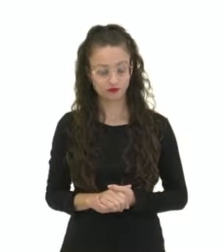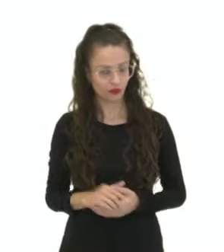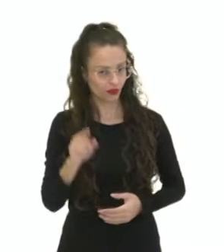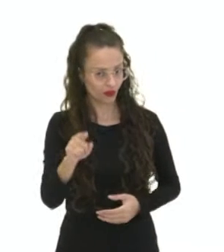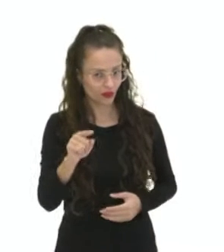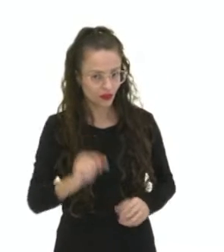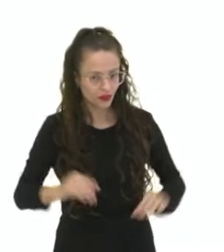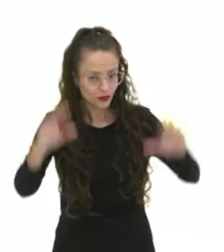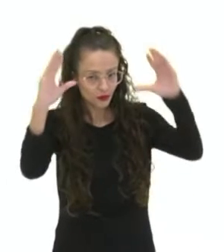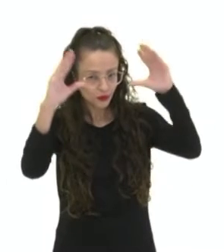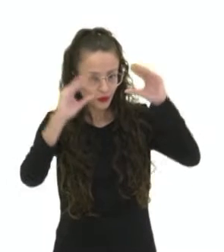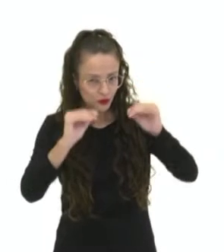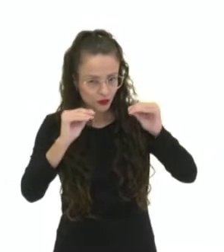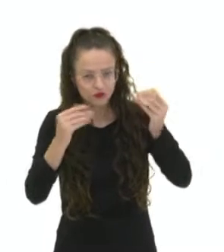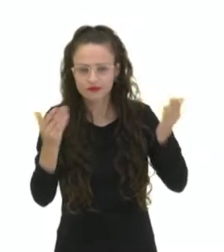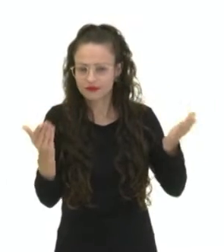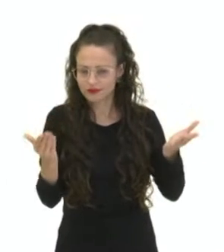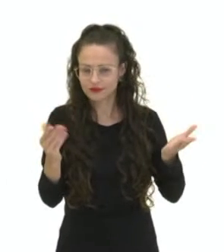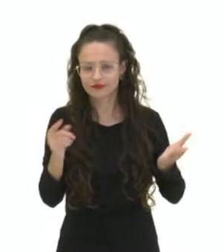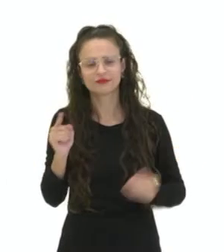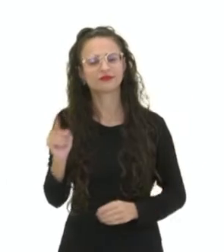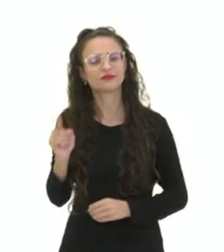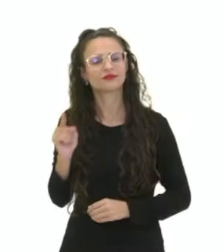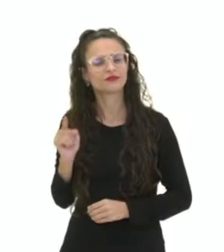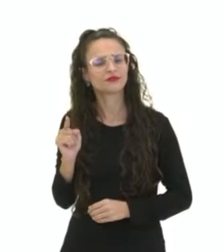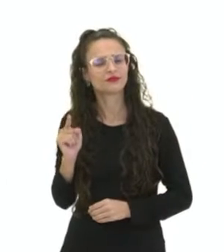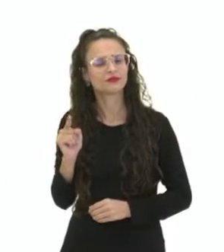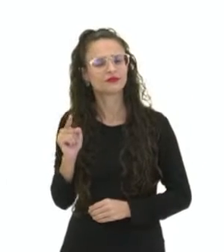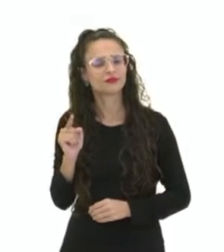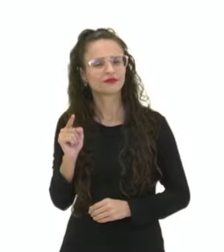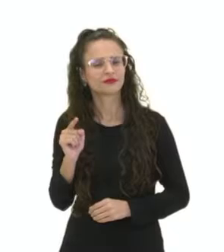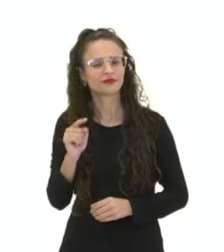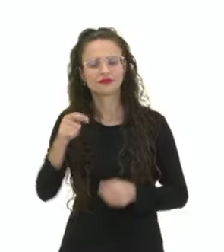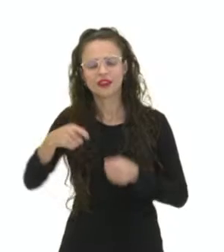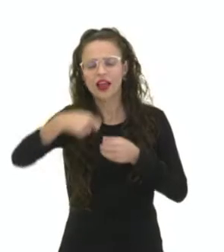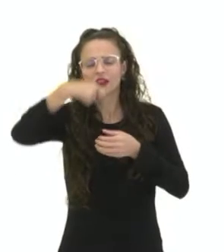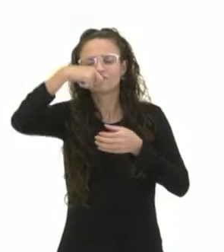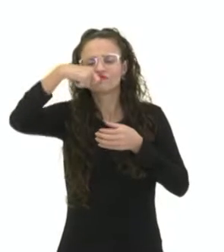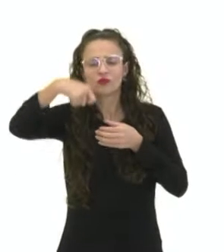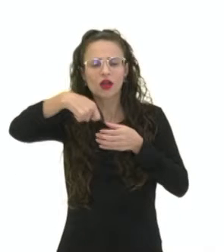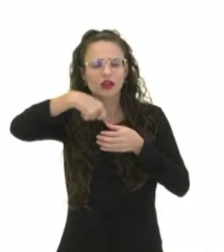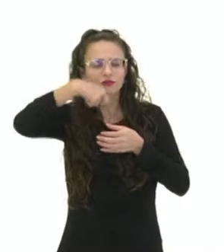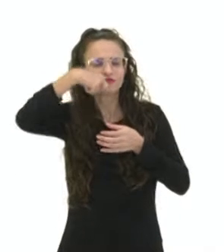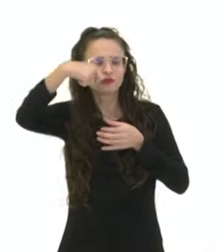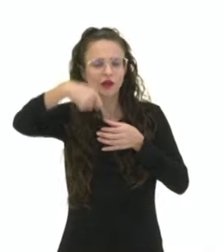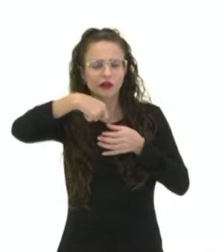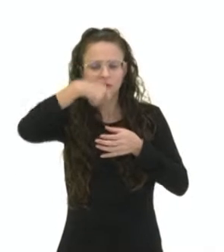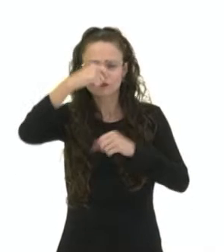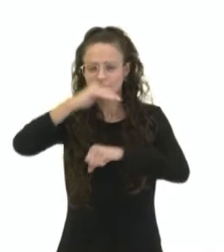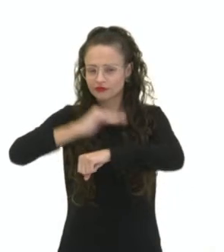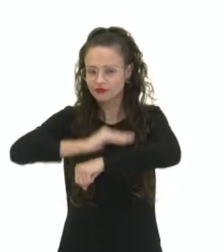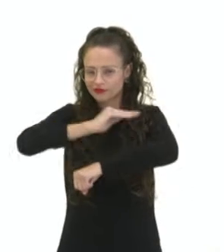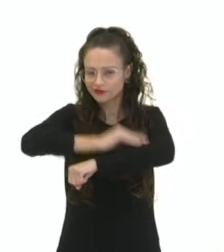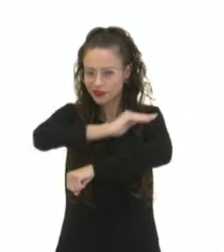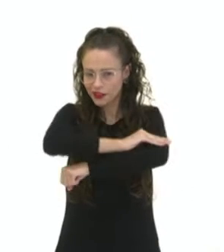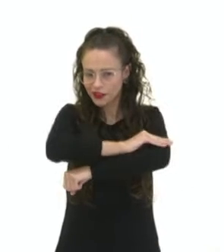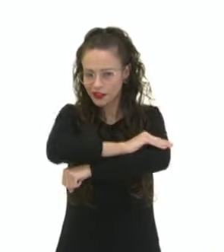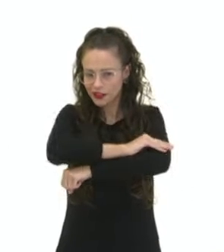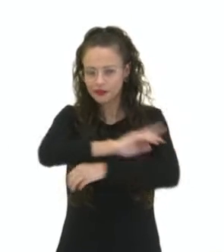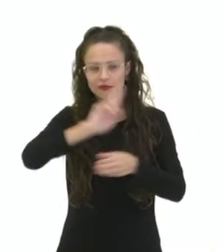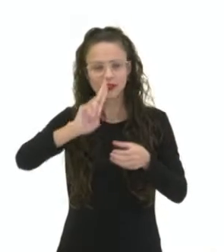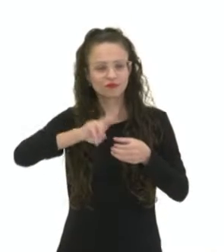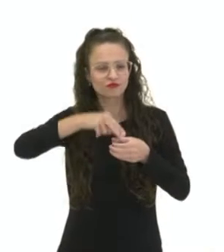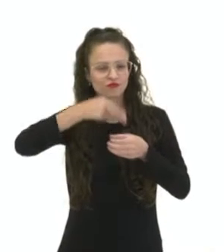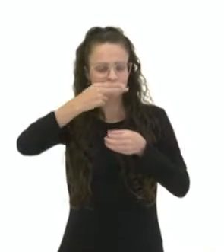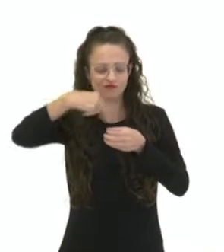noite, enquanto saboreava pernas de rã sauté, acompanhadas de um cremoso